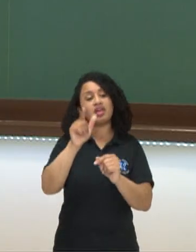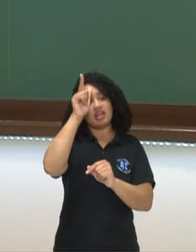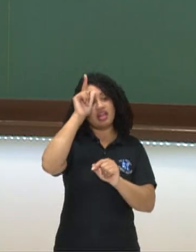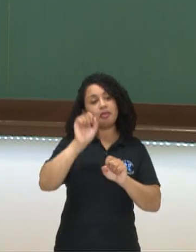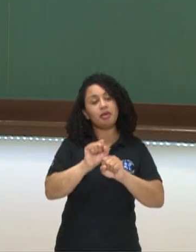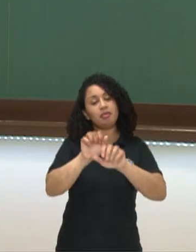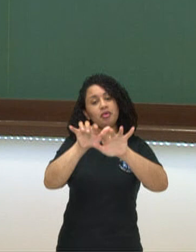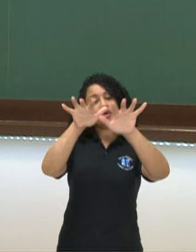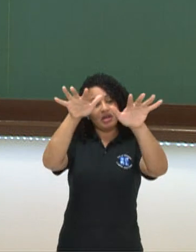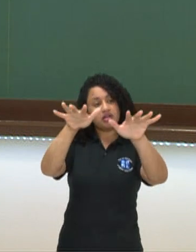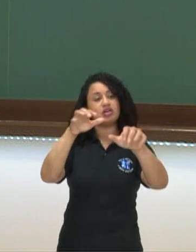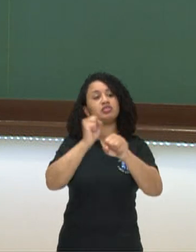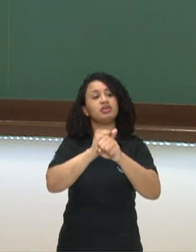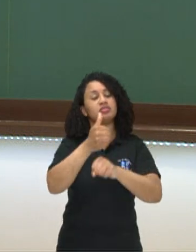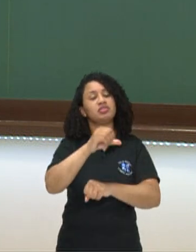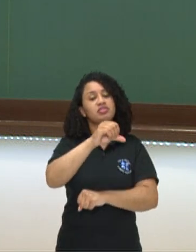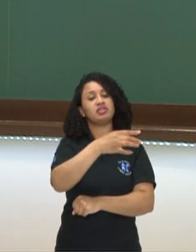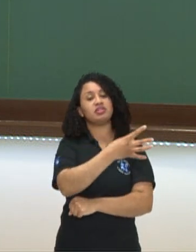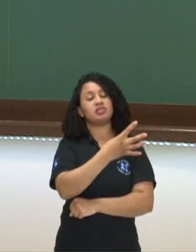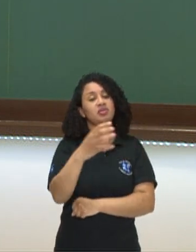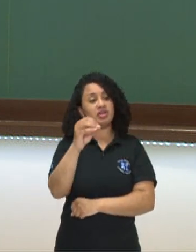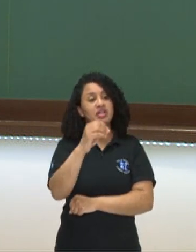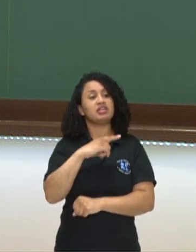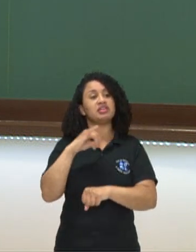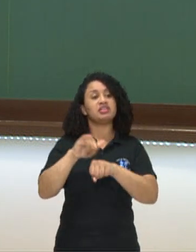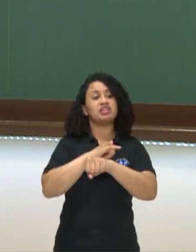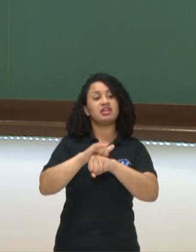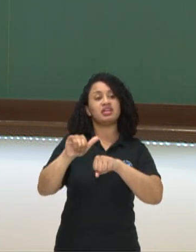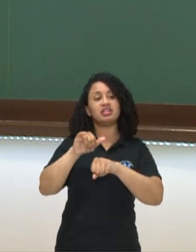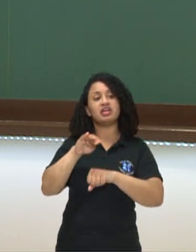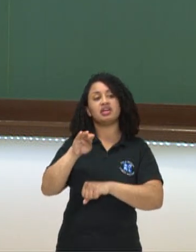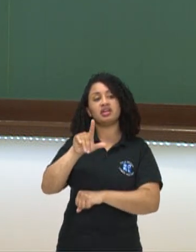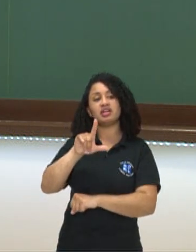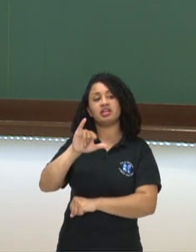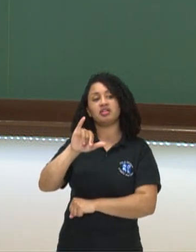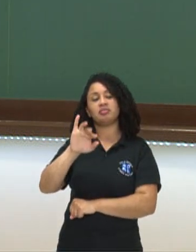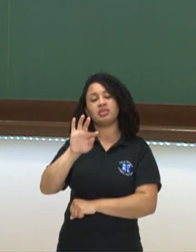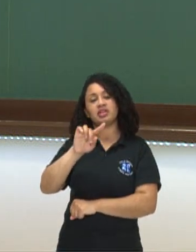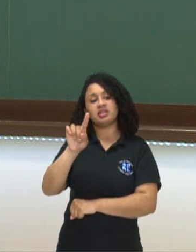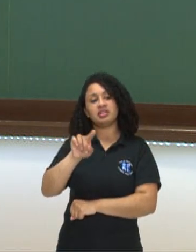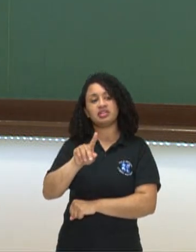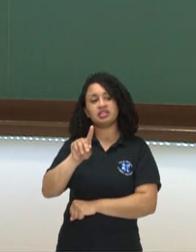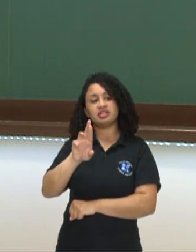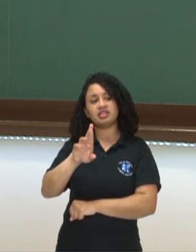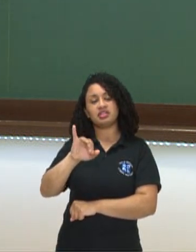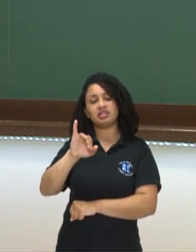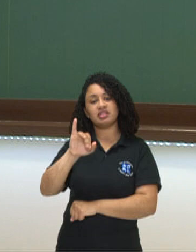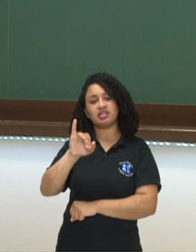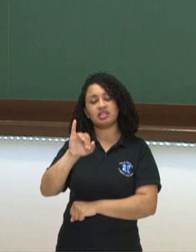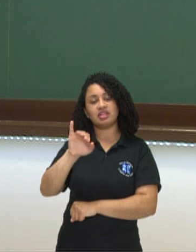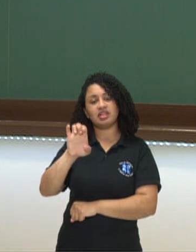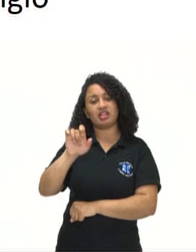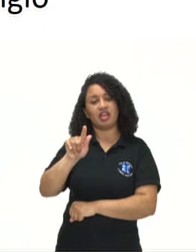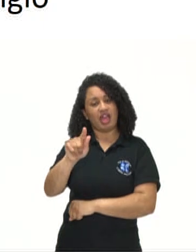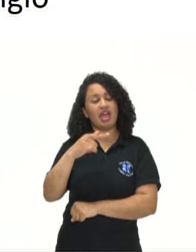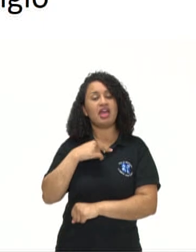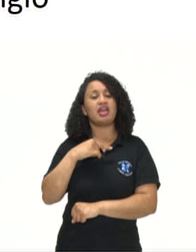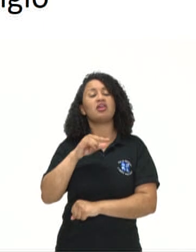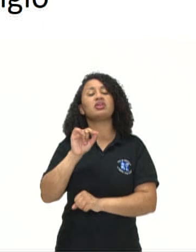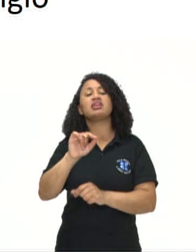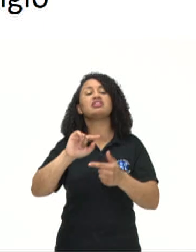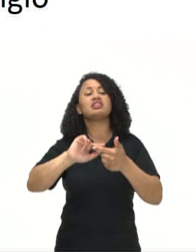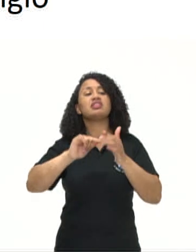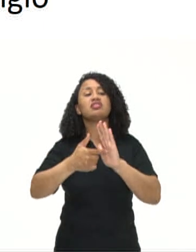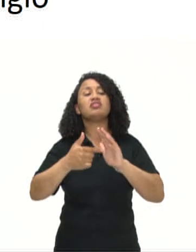os países a partir de 1940 com o uso da tática chamada Blitzkrieg, guerra relâmpago. A